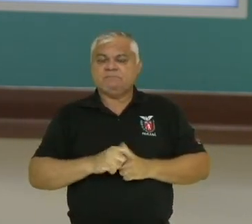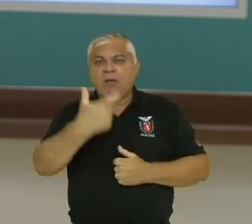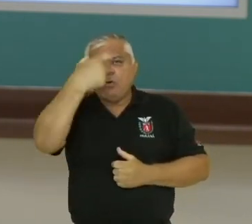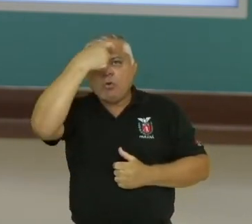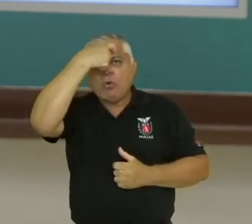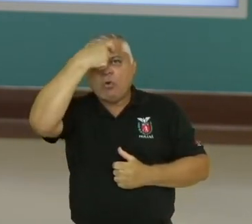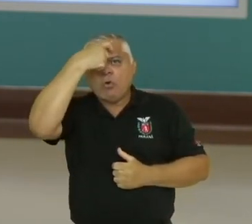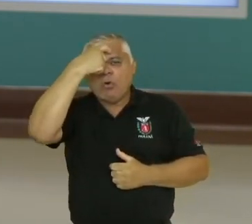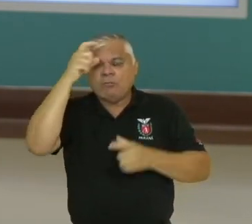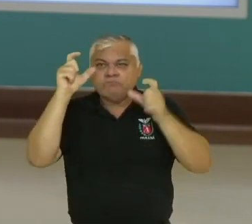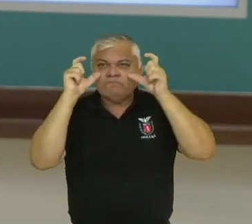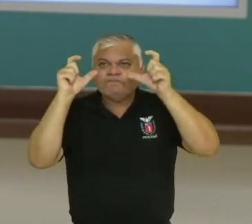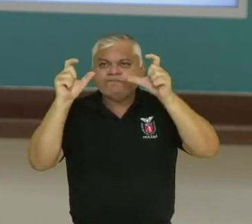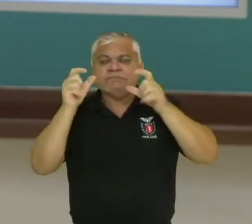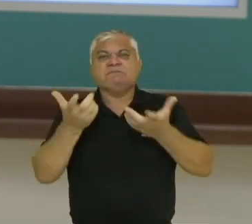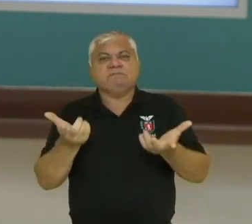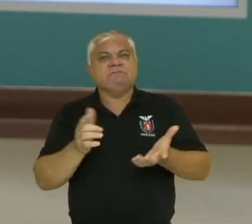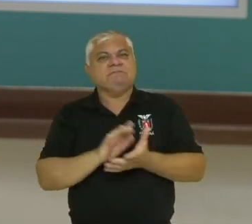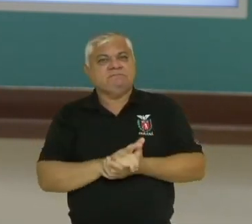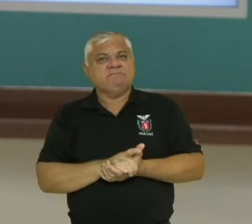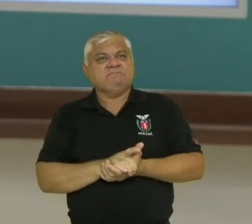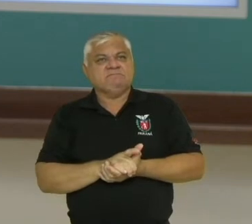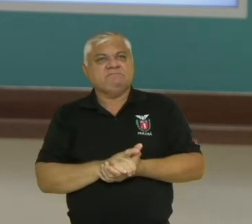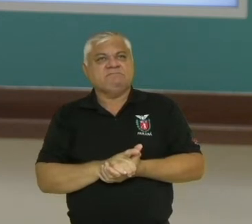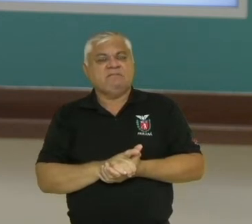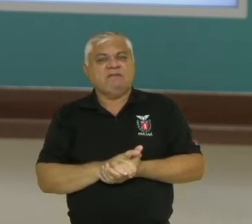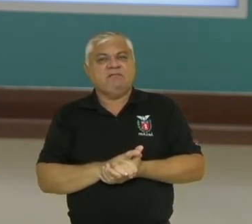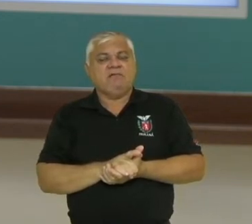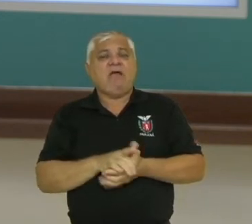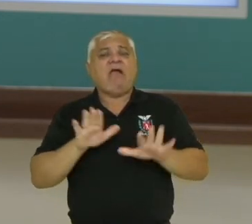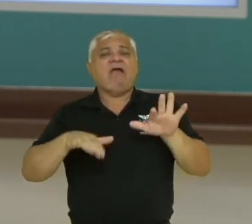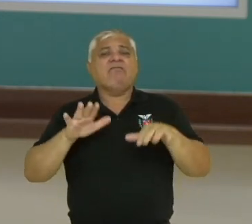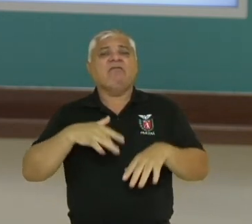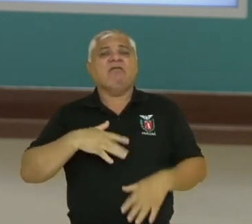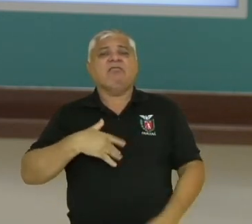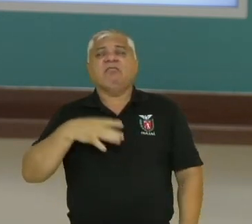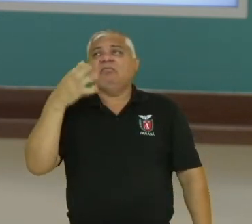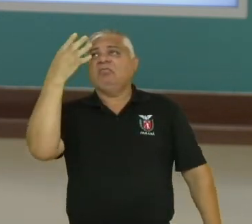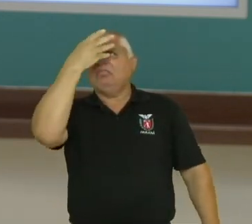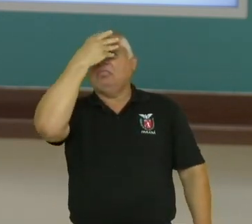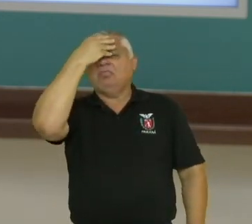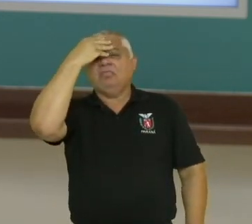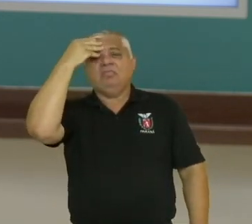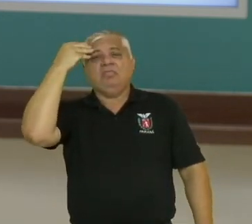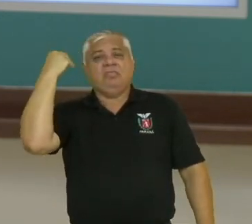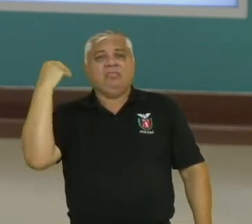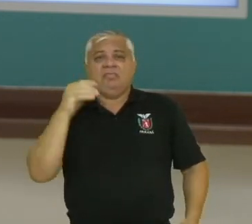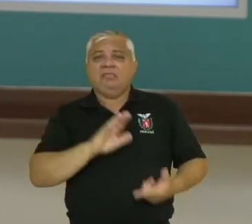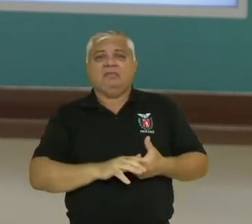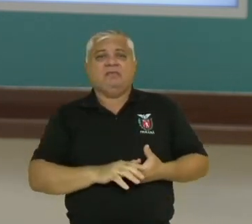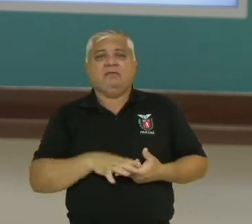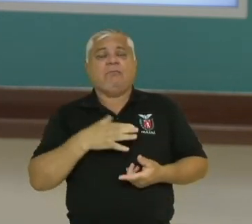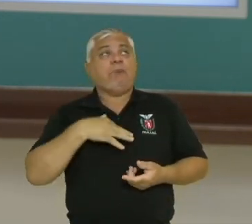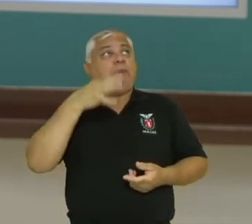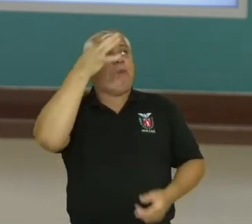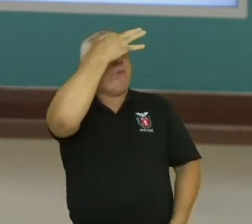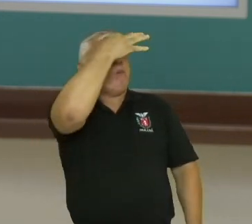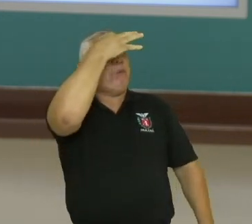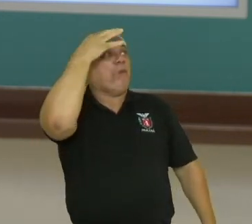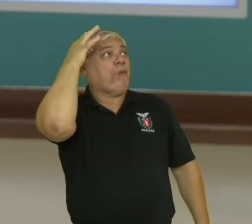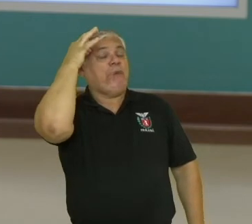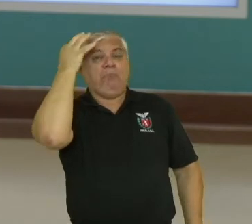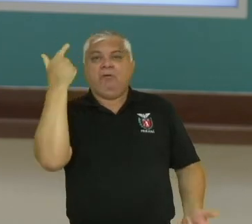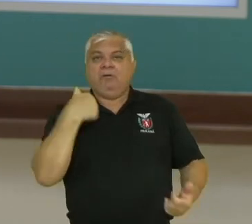conscientizar a população. Então, muitas pessoas podem não lembrar, não saber sobre a verminose, sobre a